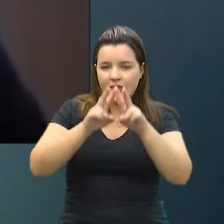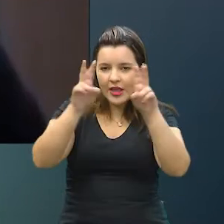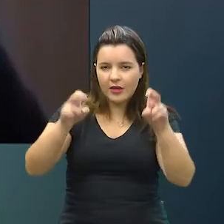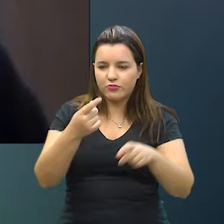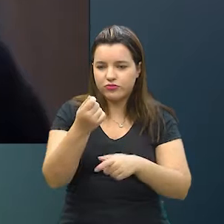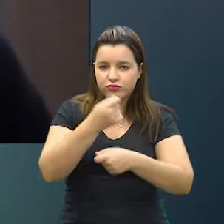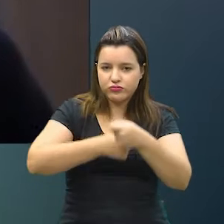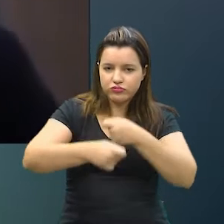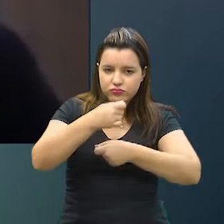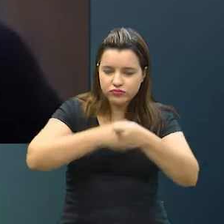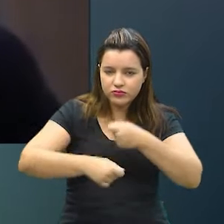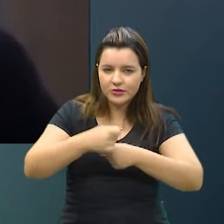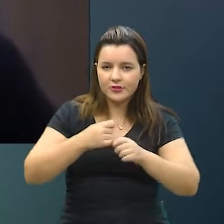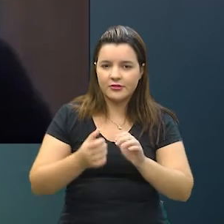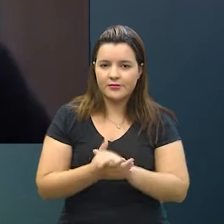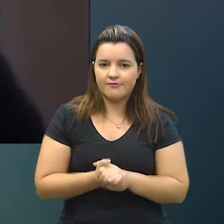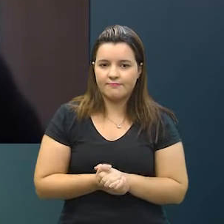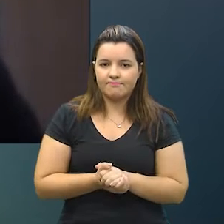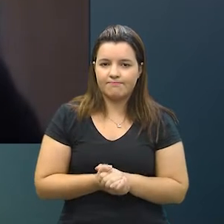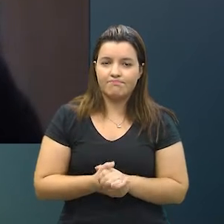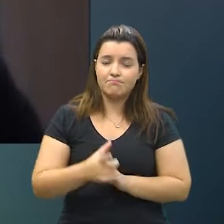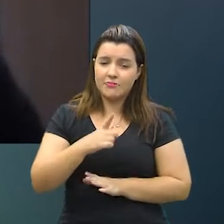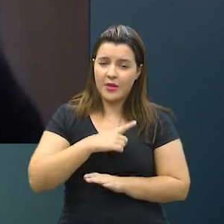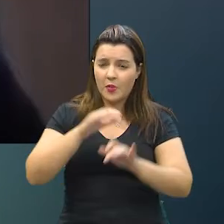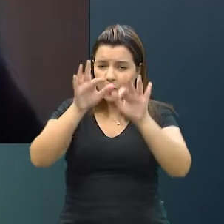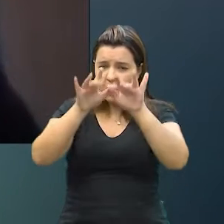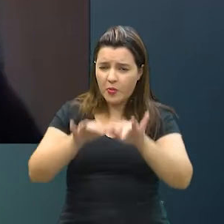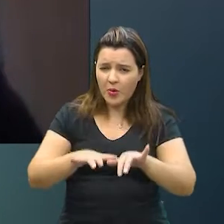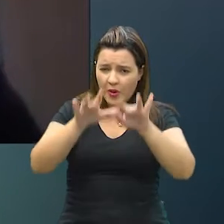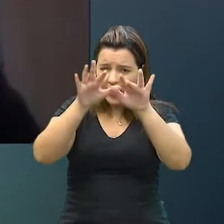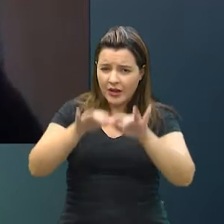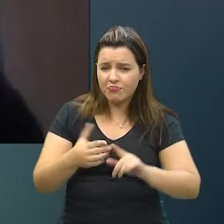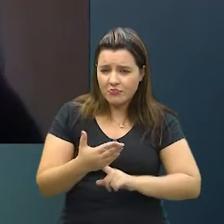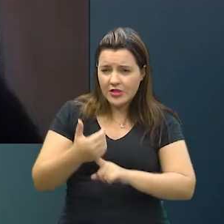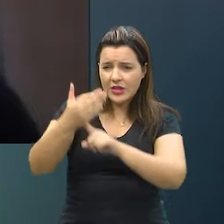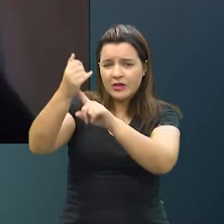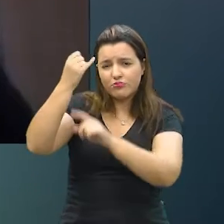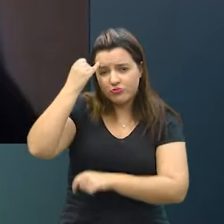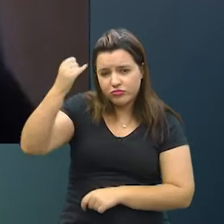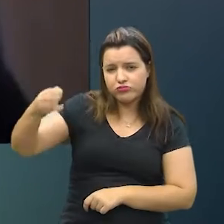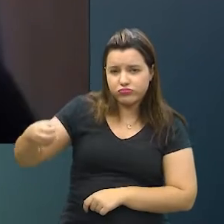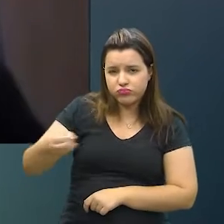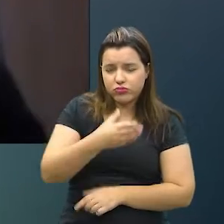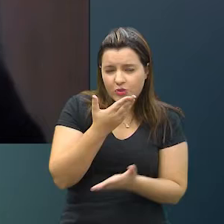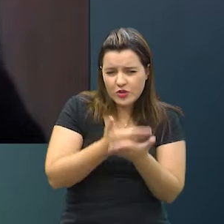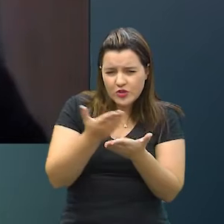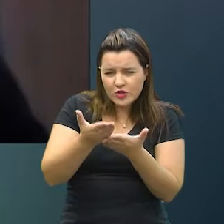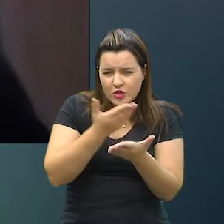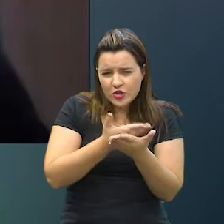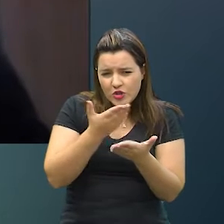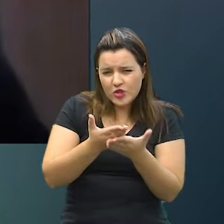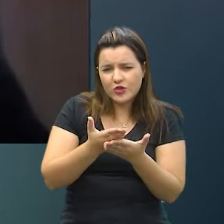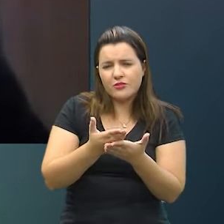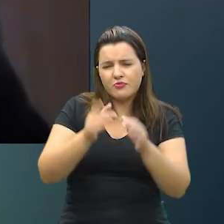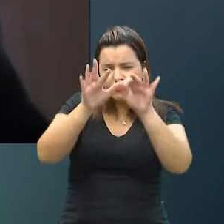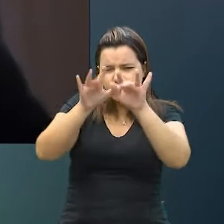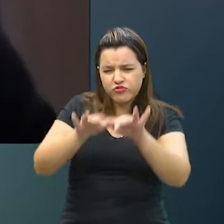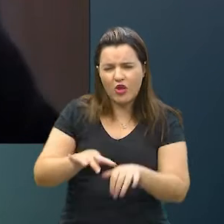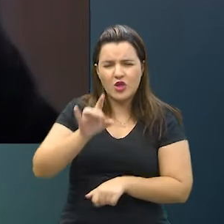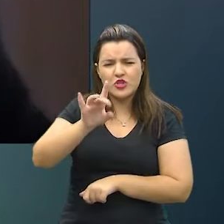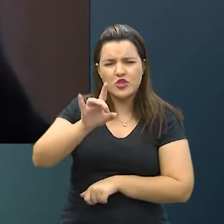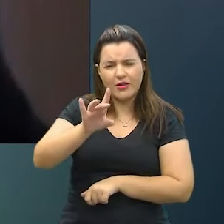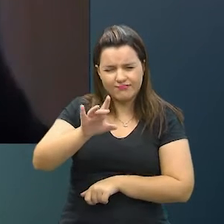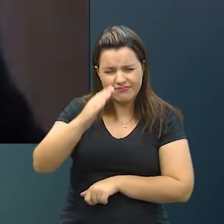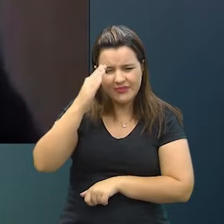Nós passamos num programa do MCTIC, que é um programa de tecnologia da inovação para estudo de inteligência artificial, e a